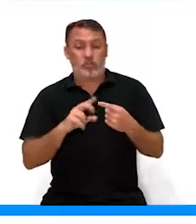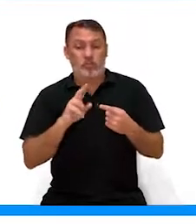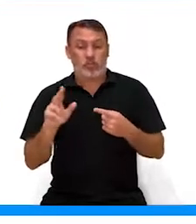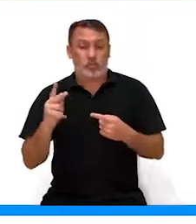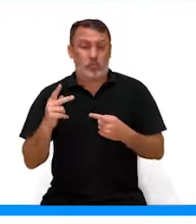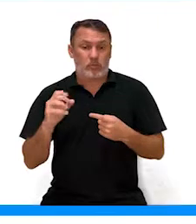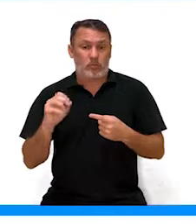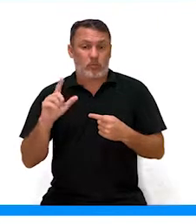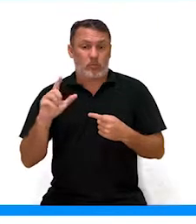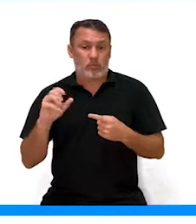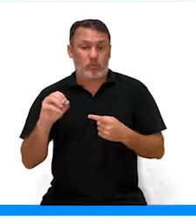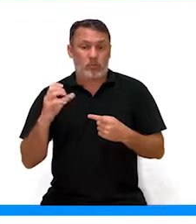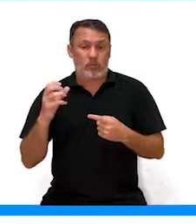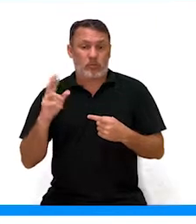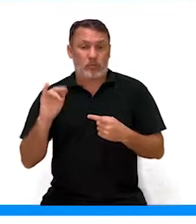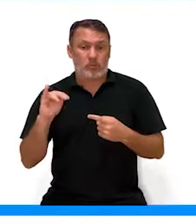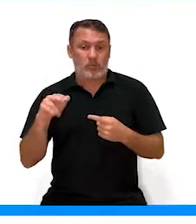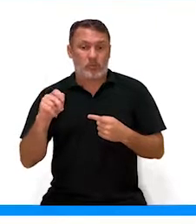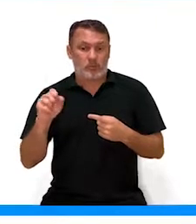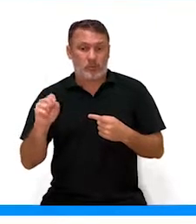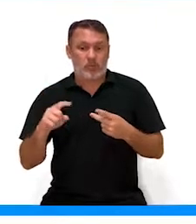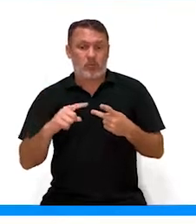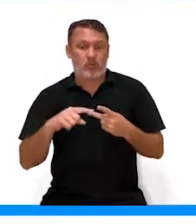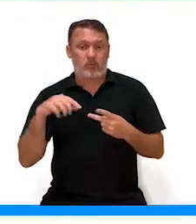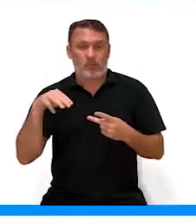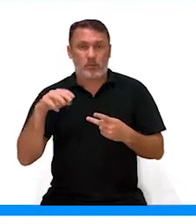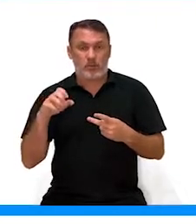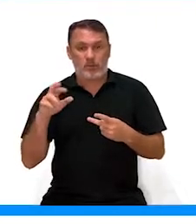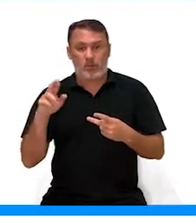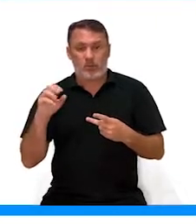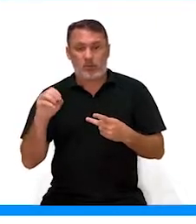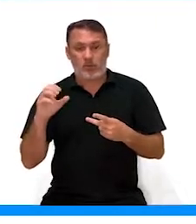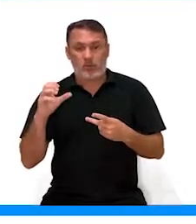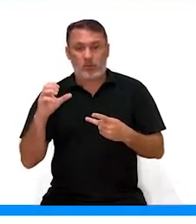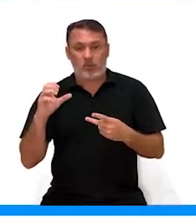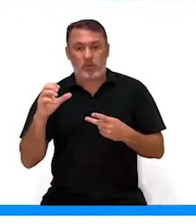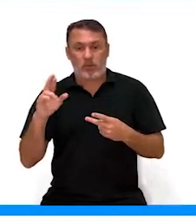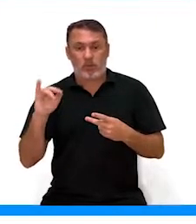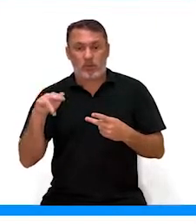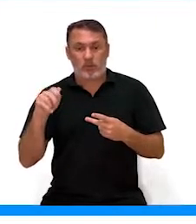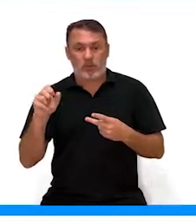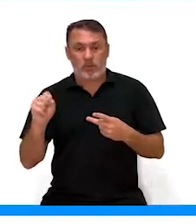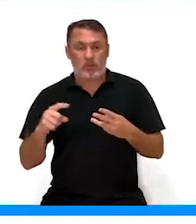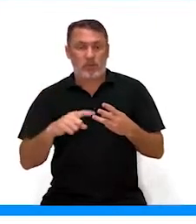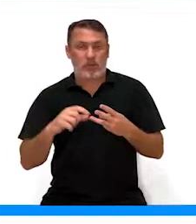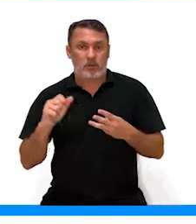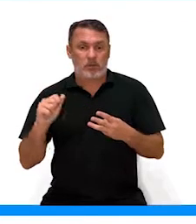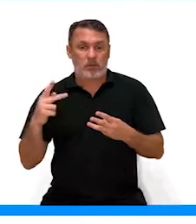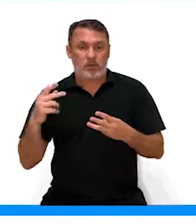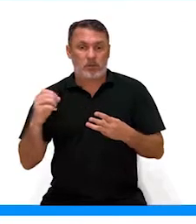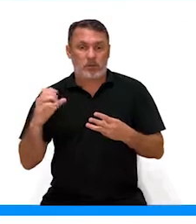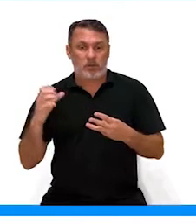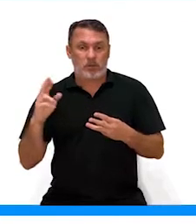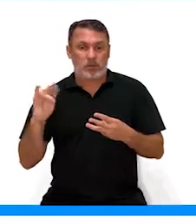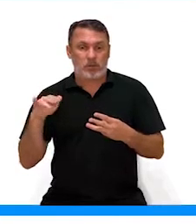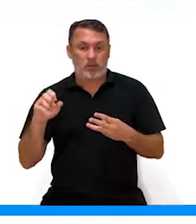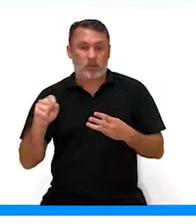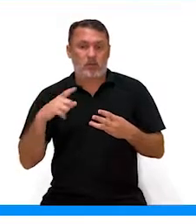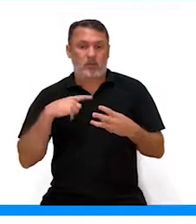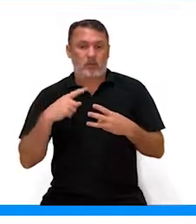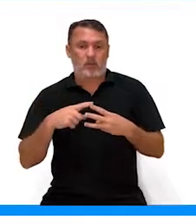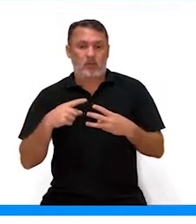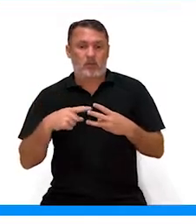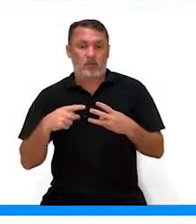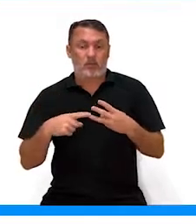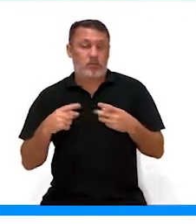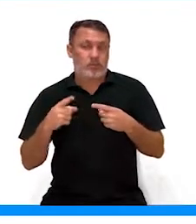é eliminada, ela pode ser classificada em holócrina, merócrina e apócrina. Holócrina são aquelas glândulas que